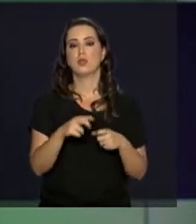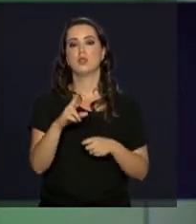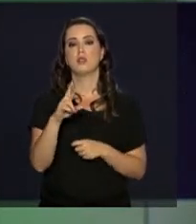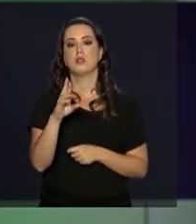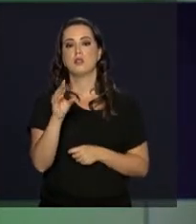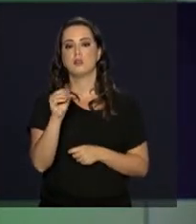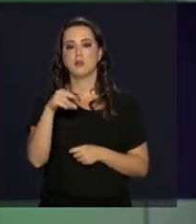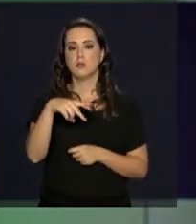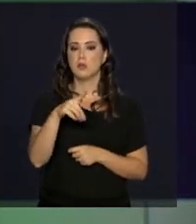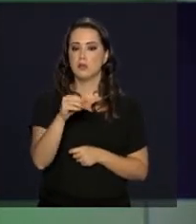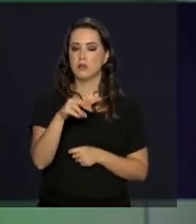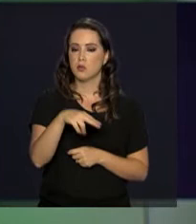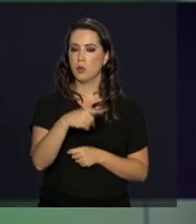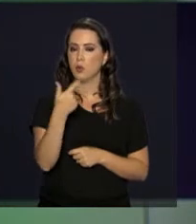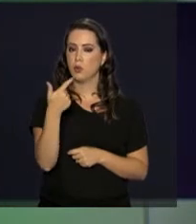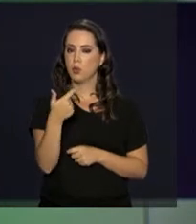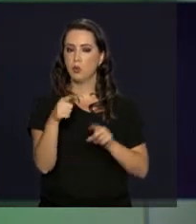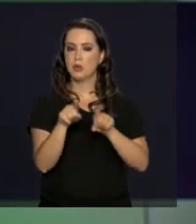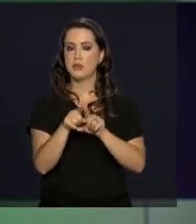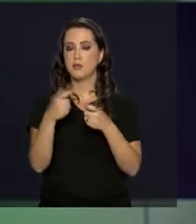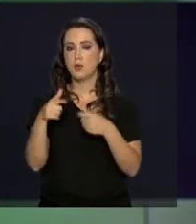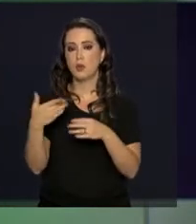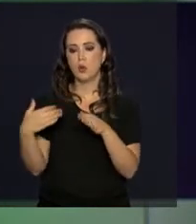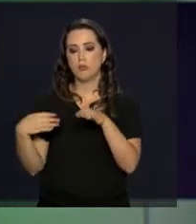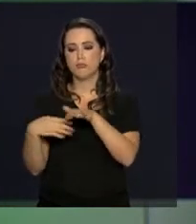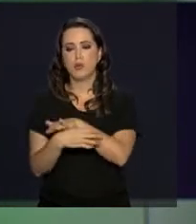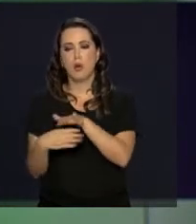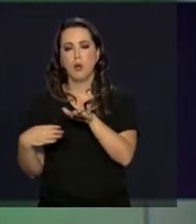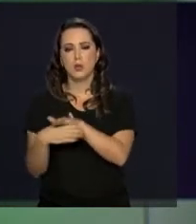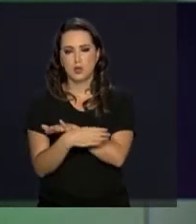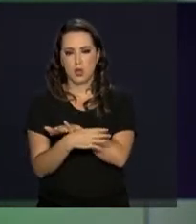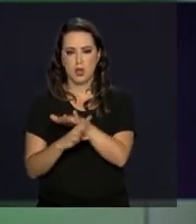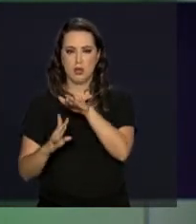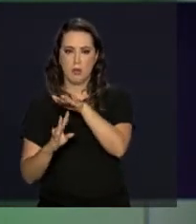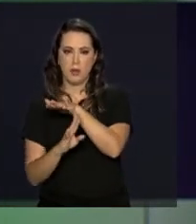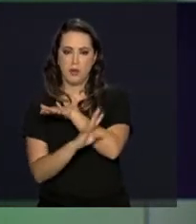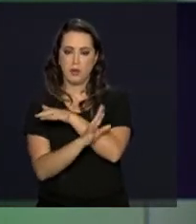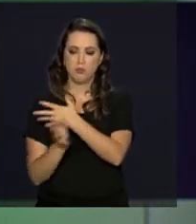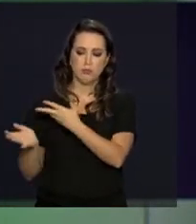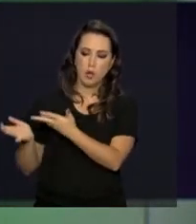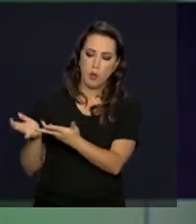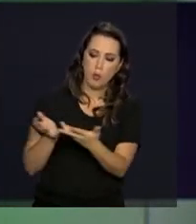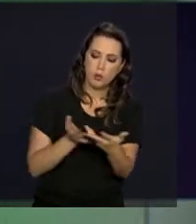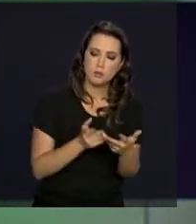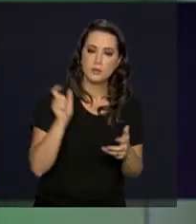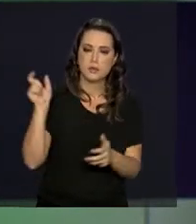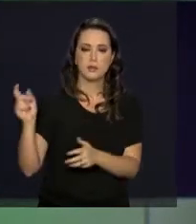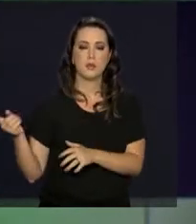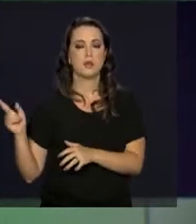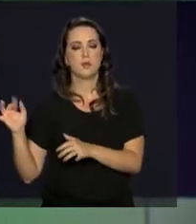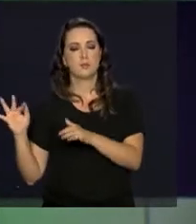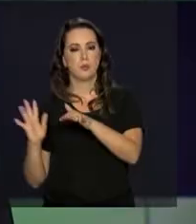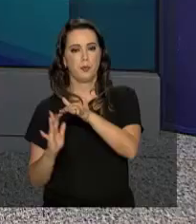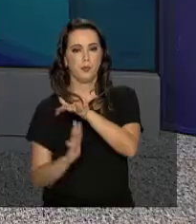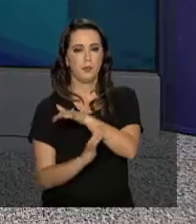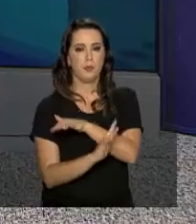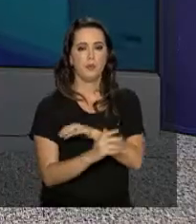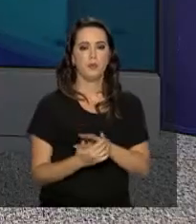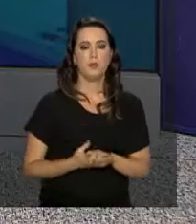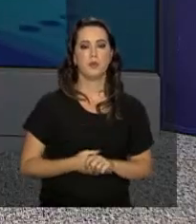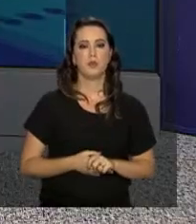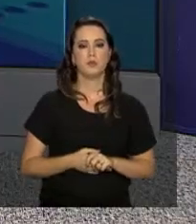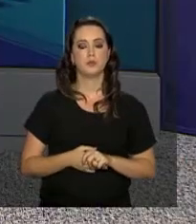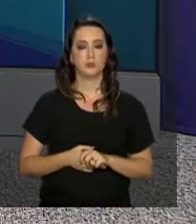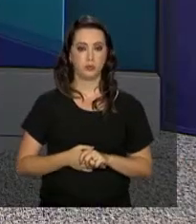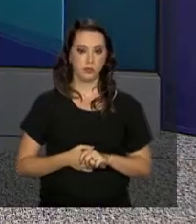Rondon 2 e no posto de triagem dentro da estrutura da Operação Acolhida que recebe esses imigrantes.